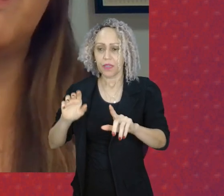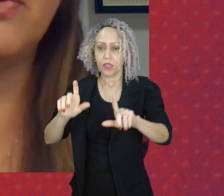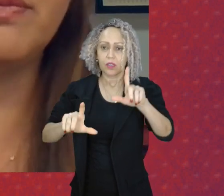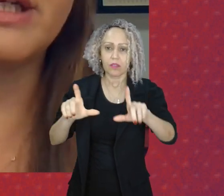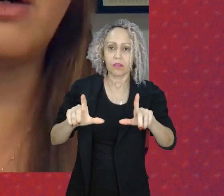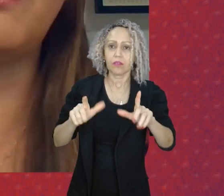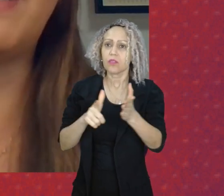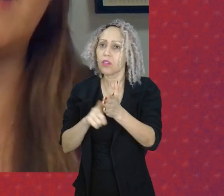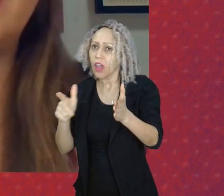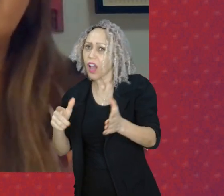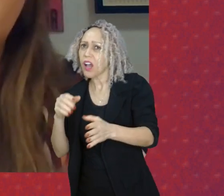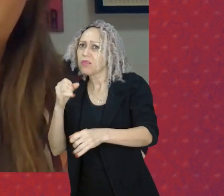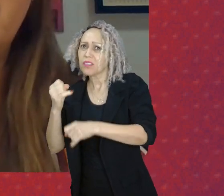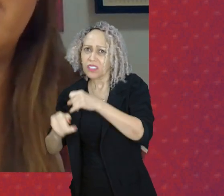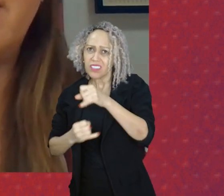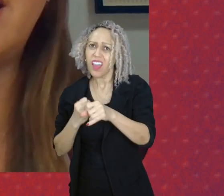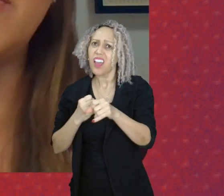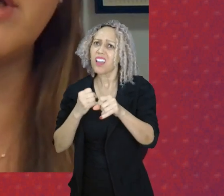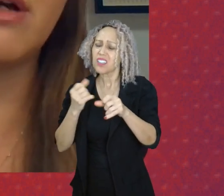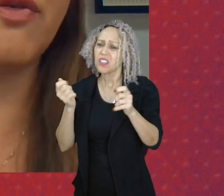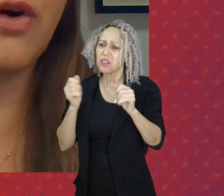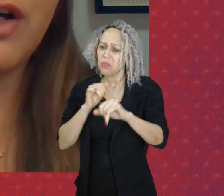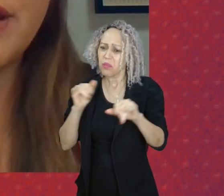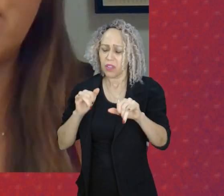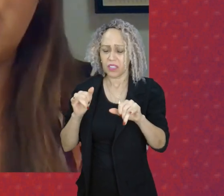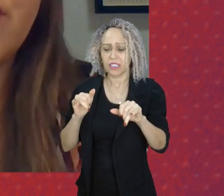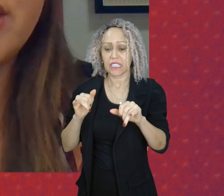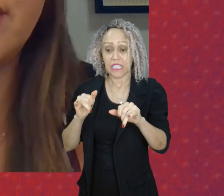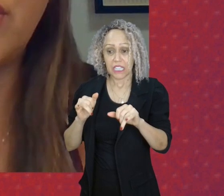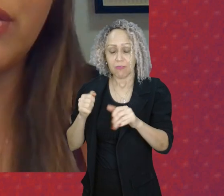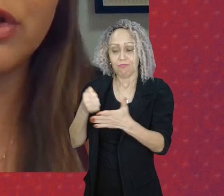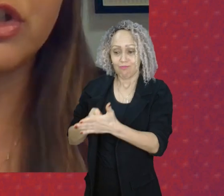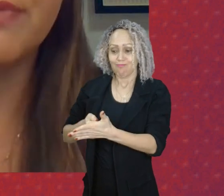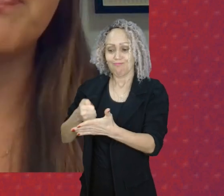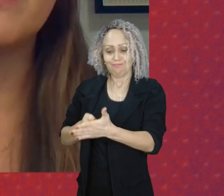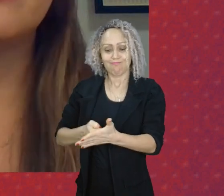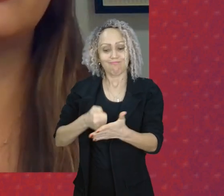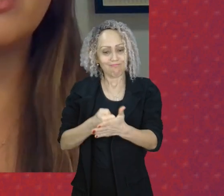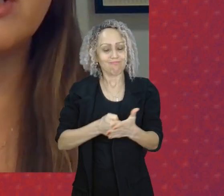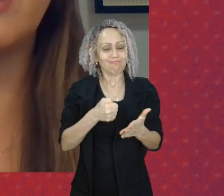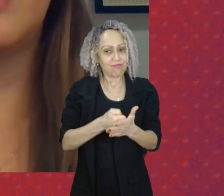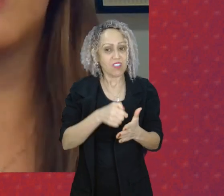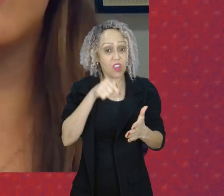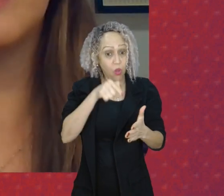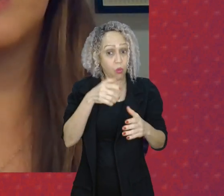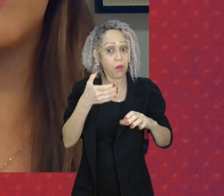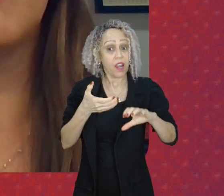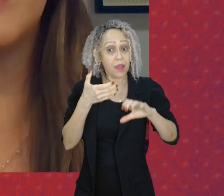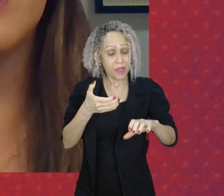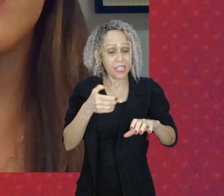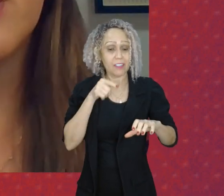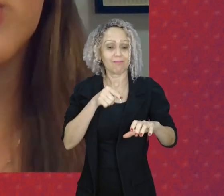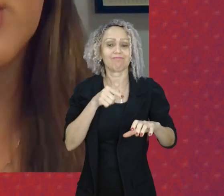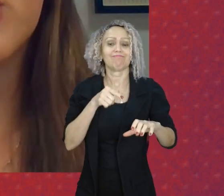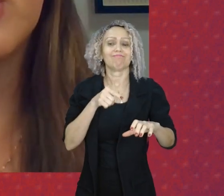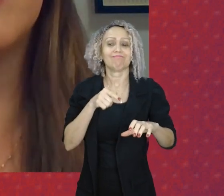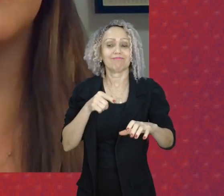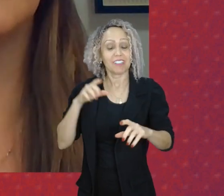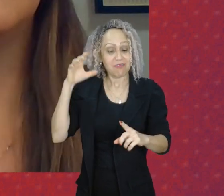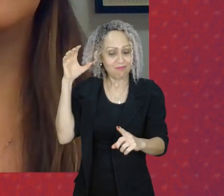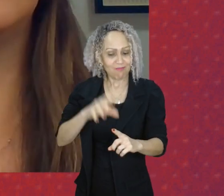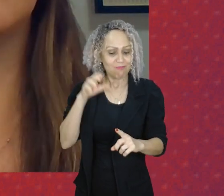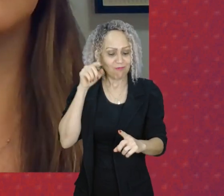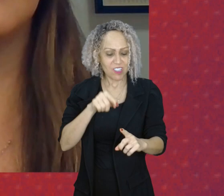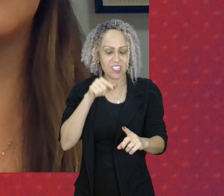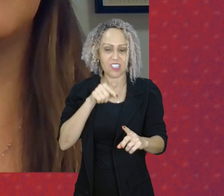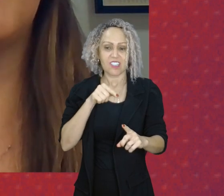da opinião pública, o parlamento se movimenta. É a única forma que a gente vai ter hoje de conseguir conquistas